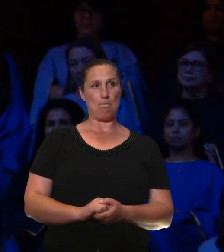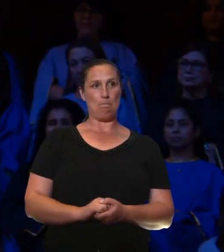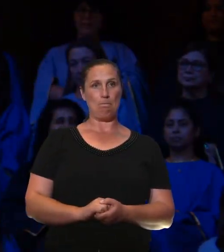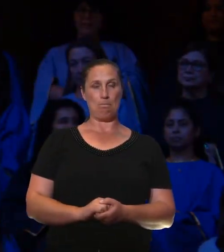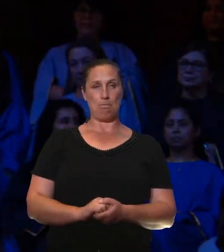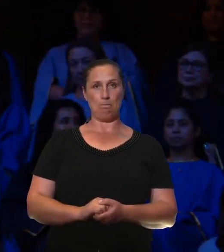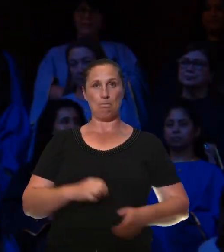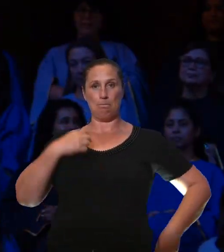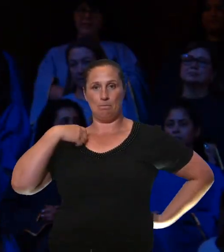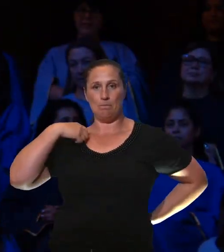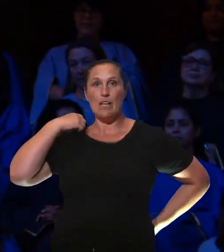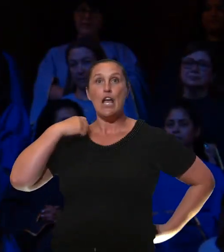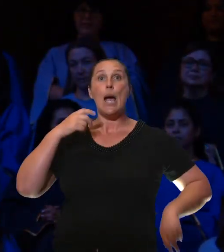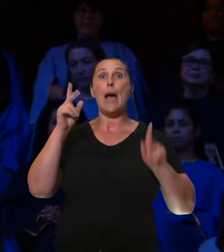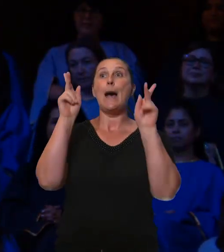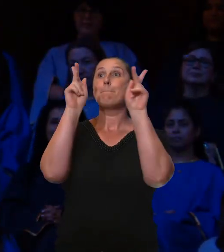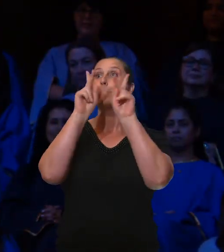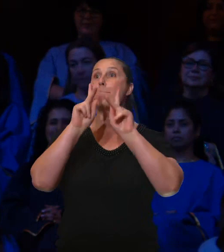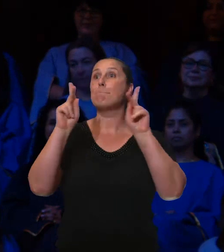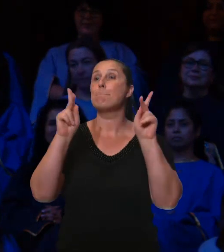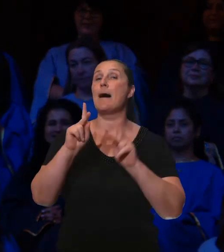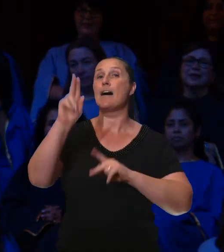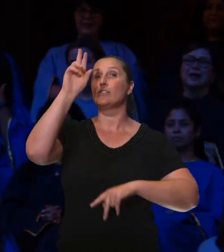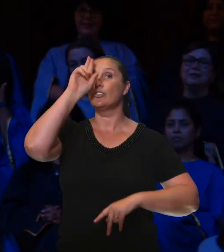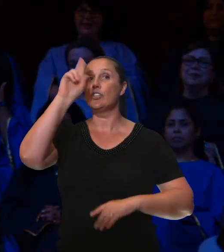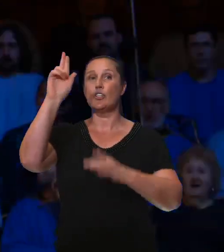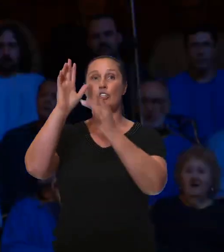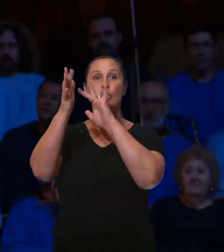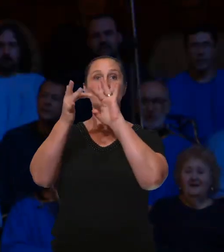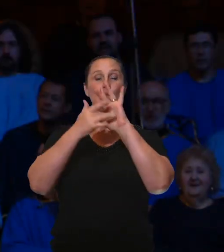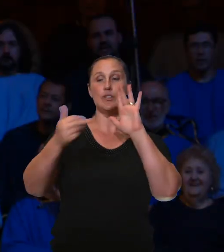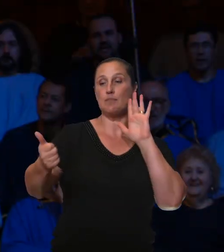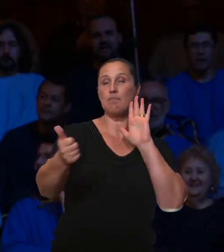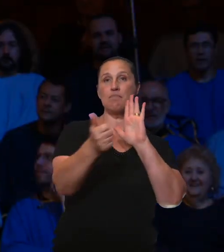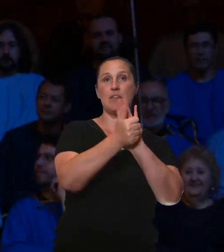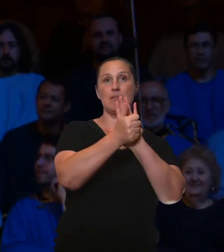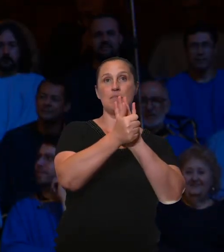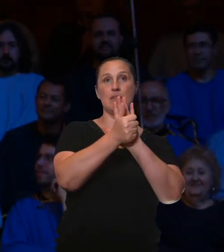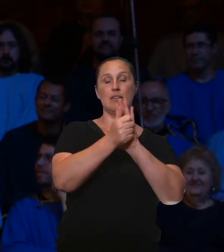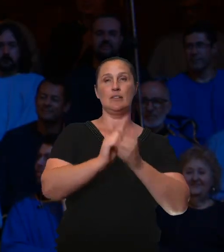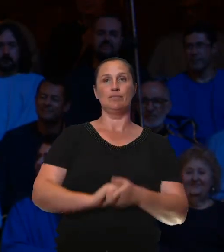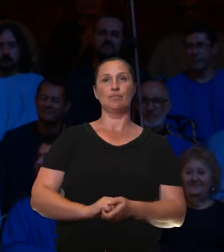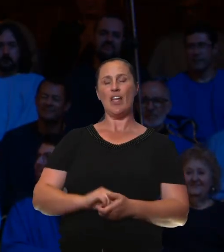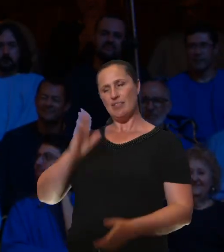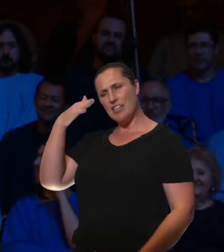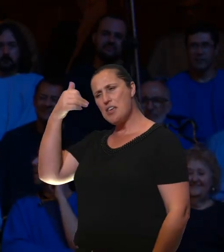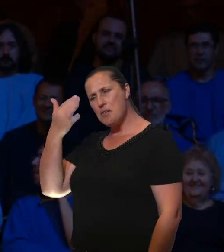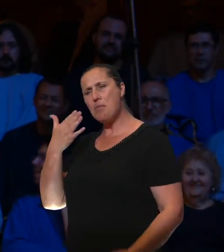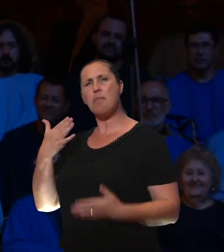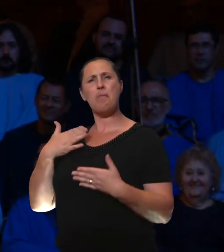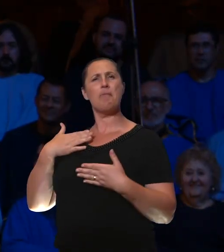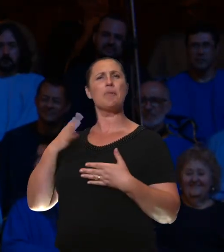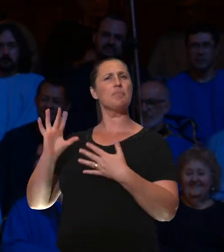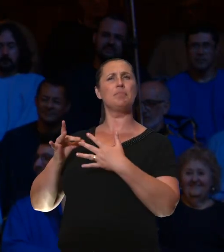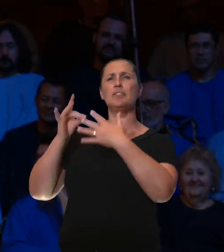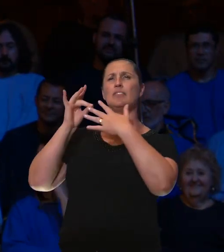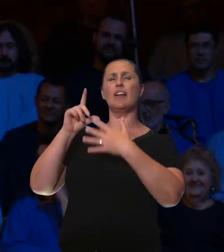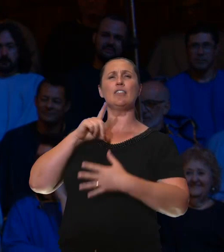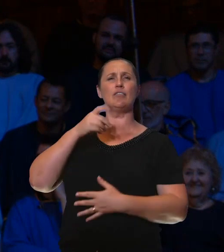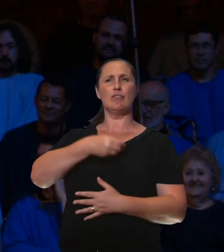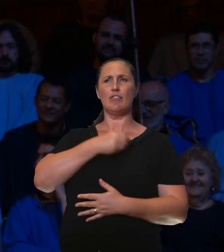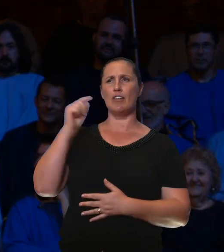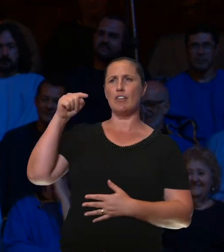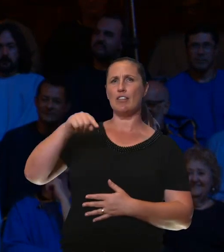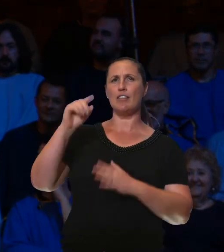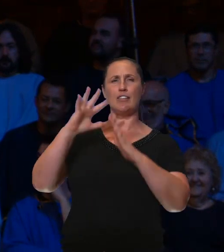A paz do Senhor Jesus, PIB Curitiba! Que honra estar aqui nesta igreja,